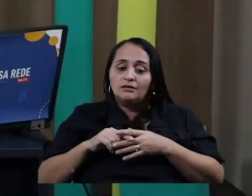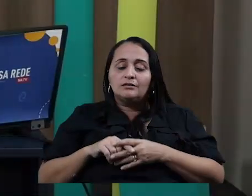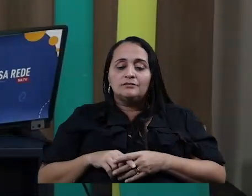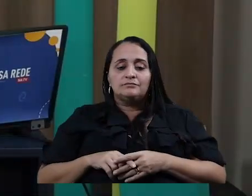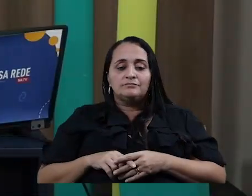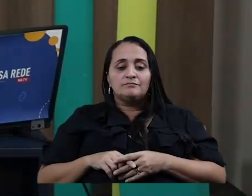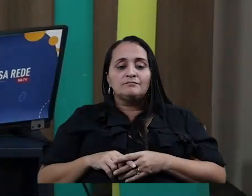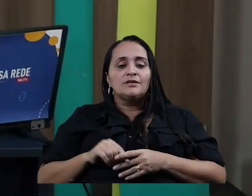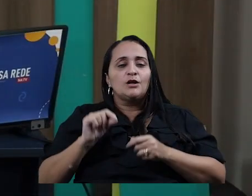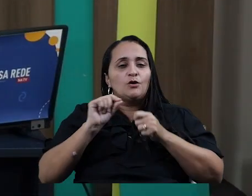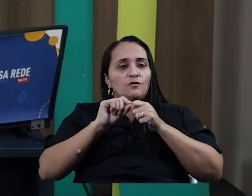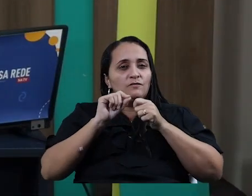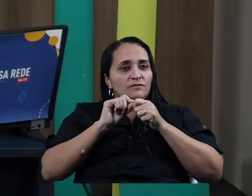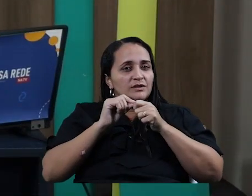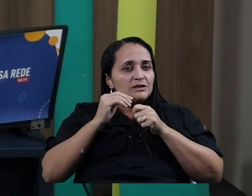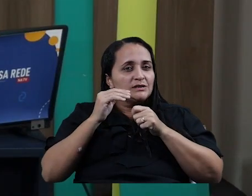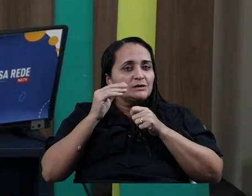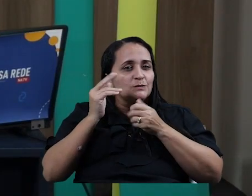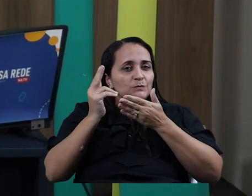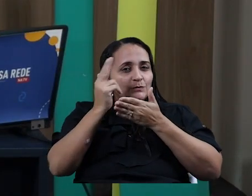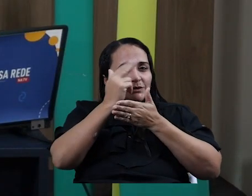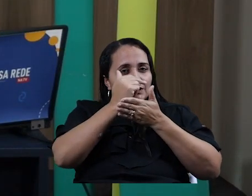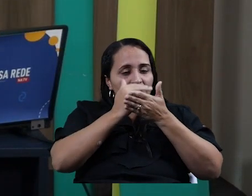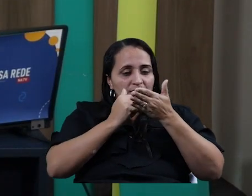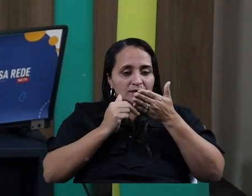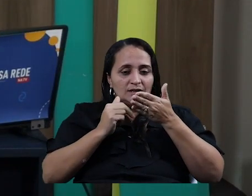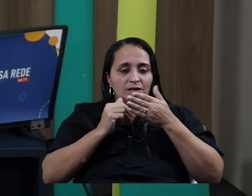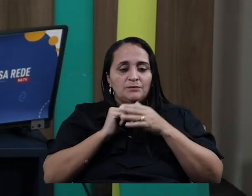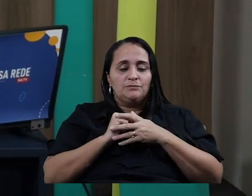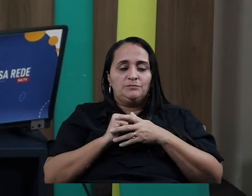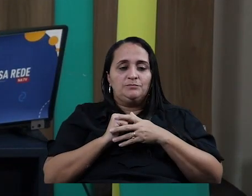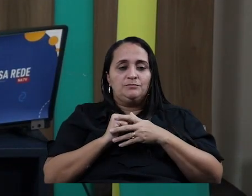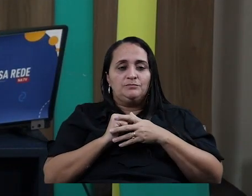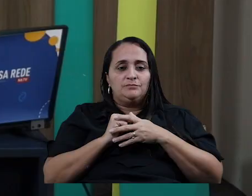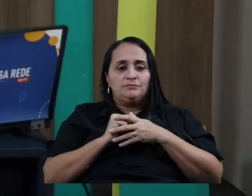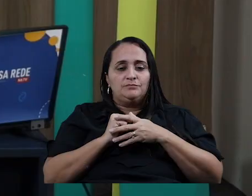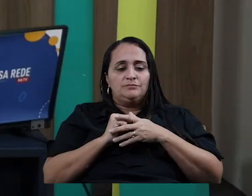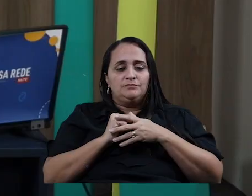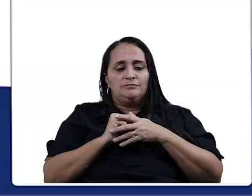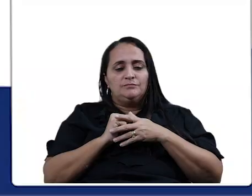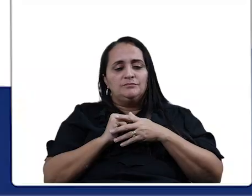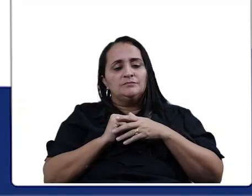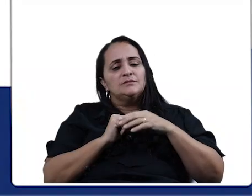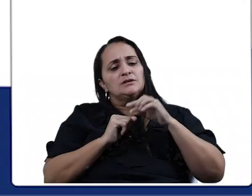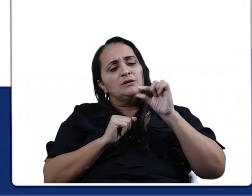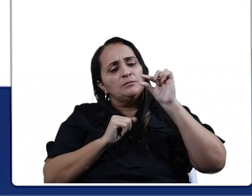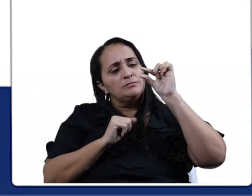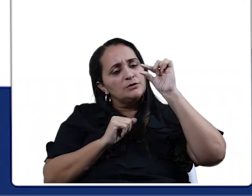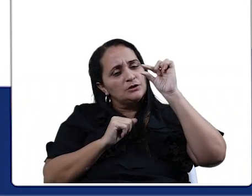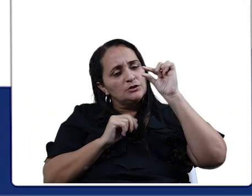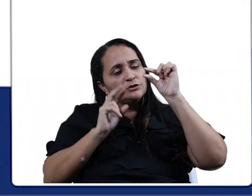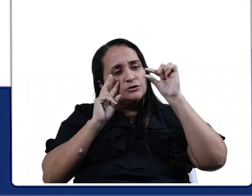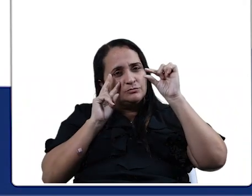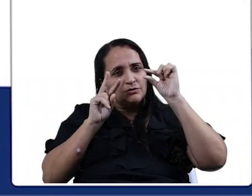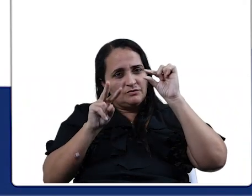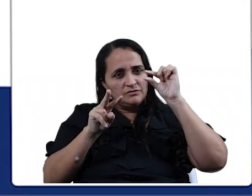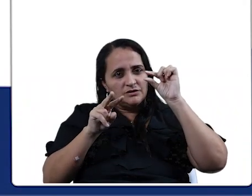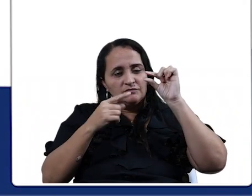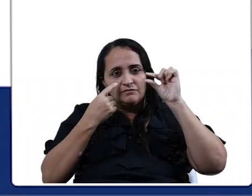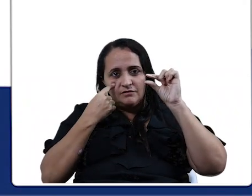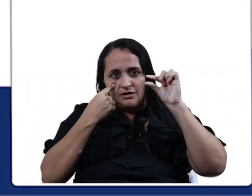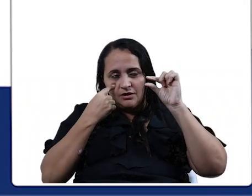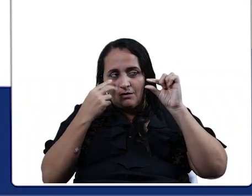Lembra que eu fiz até um desenho parecido com esse, né? Quando aqui, o número 10. Tá pequenininho, mas eu acredito que você vai enxergar bem